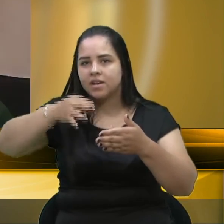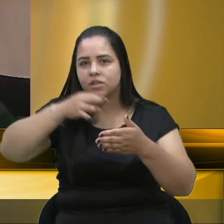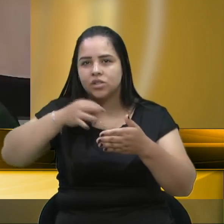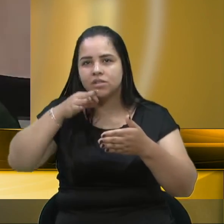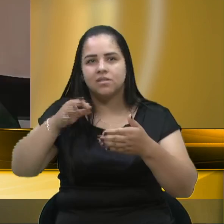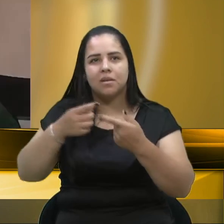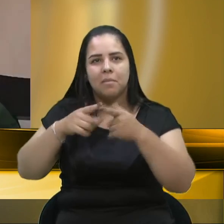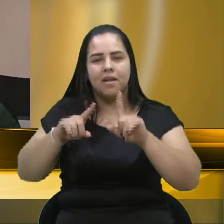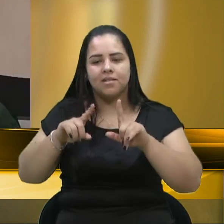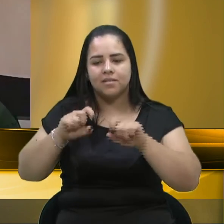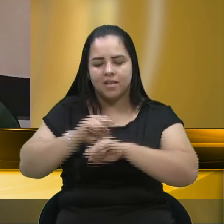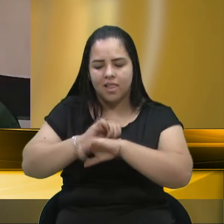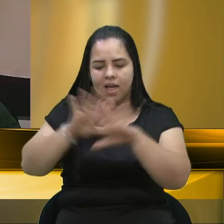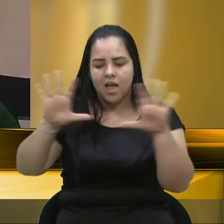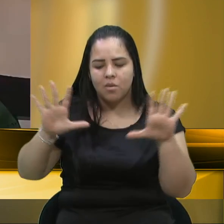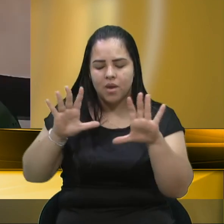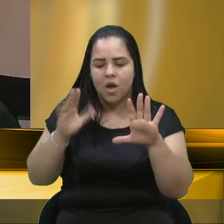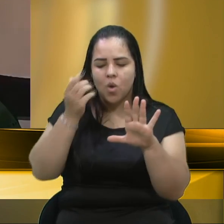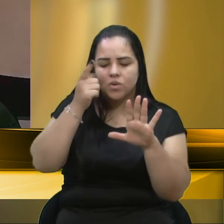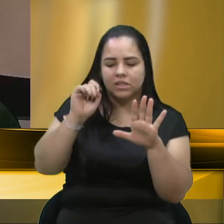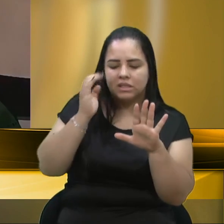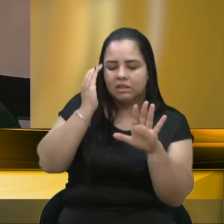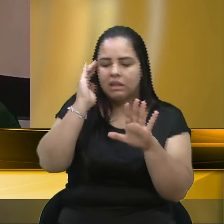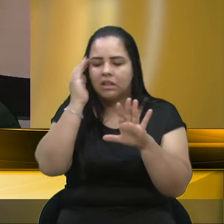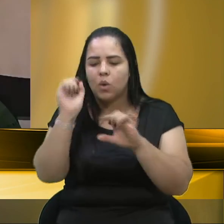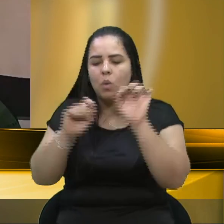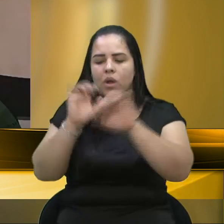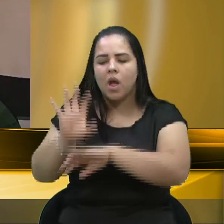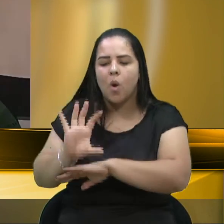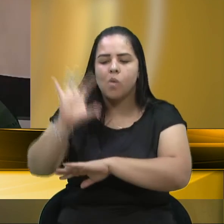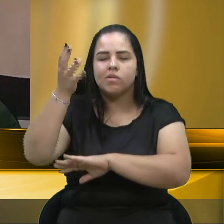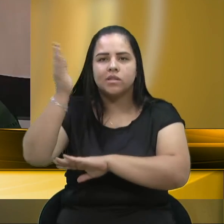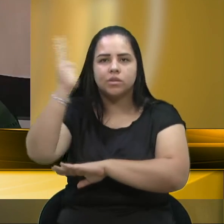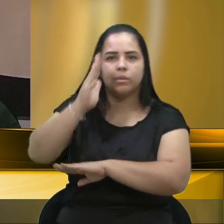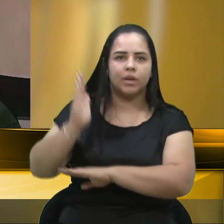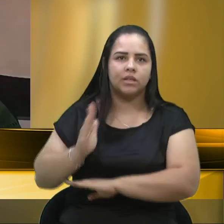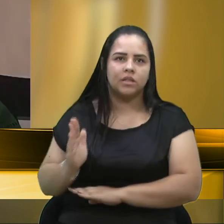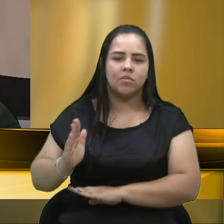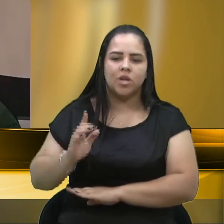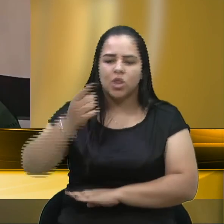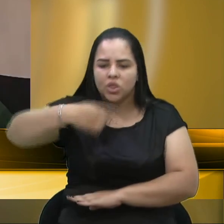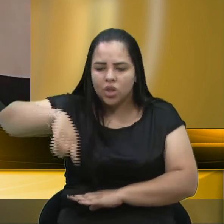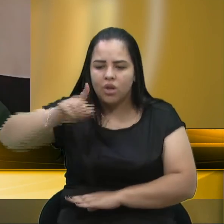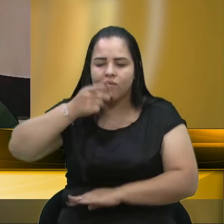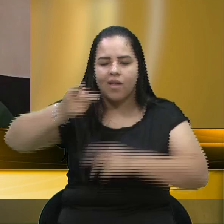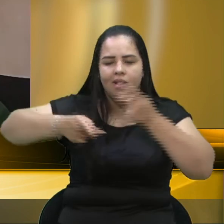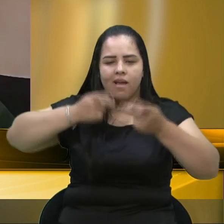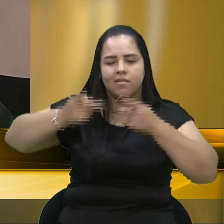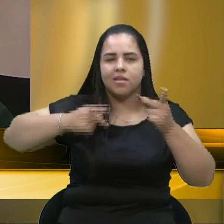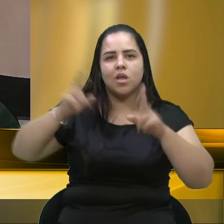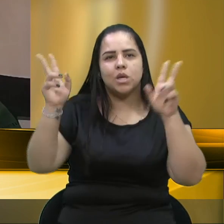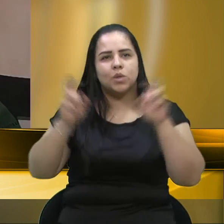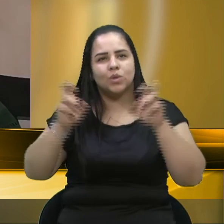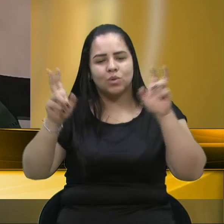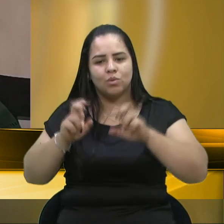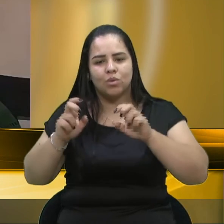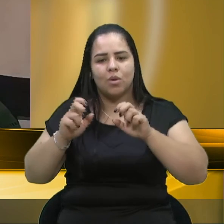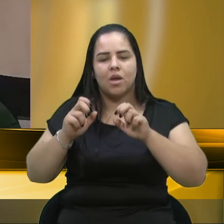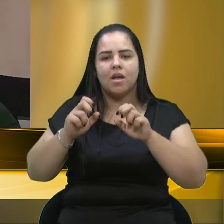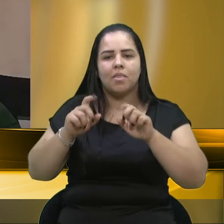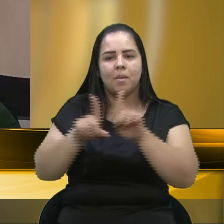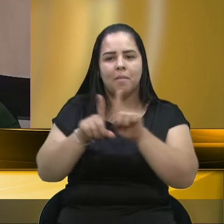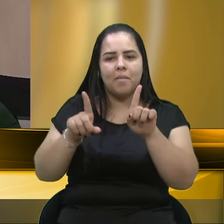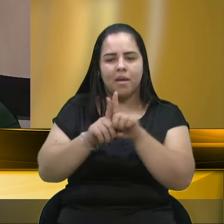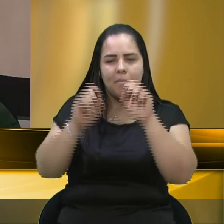entender o que acontece no Brasil, né, a gente possa debater essa pauta, ampliar o nosso conhecimento e dessa forma